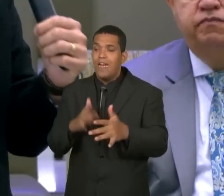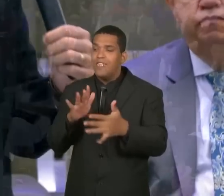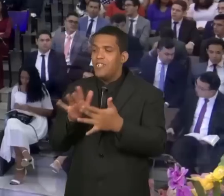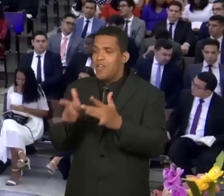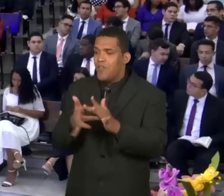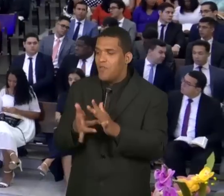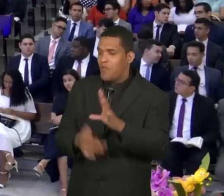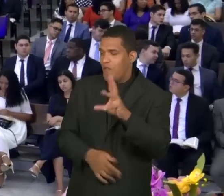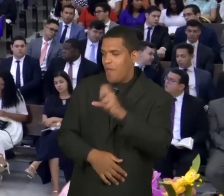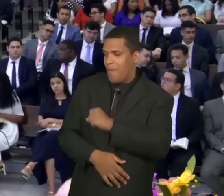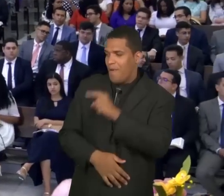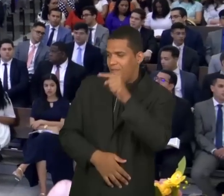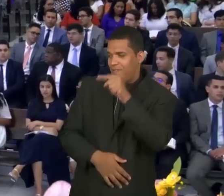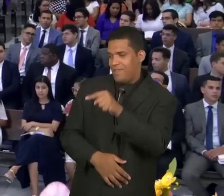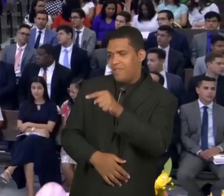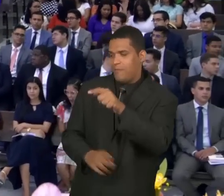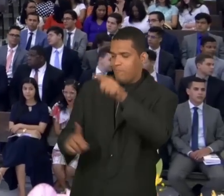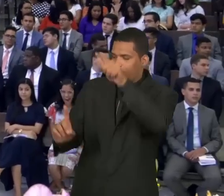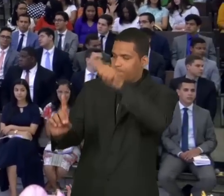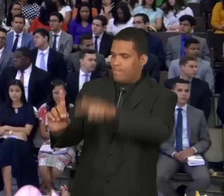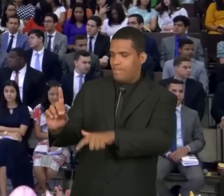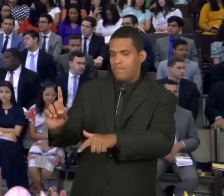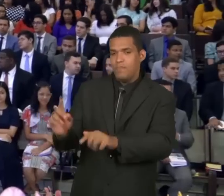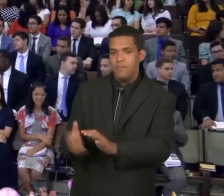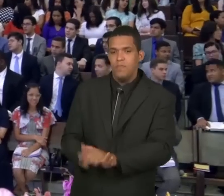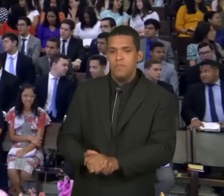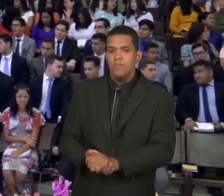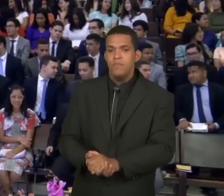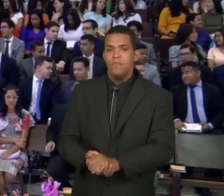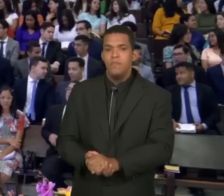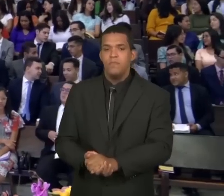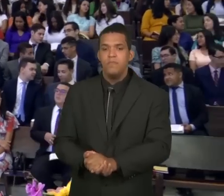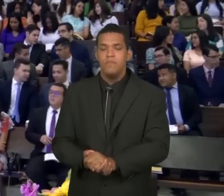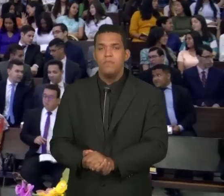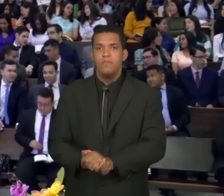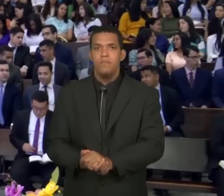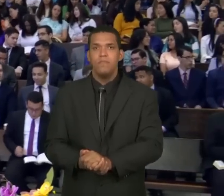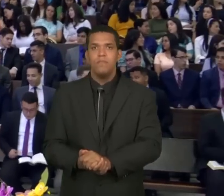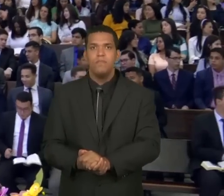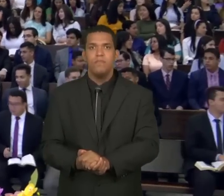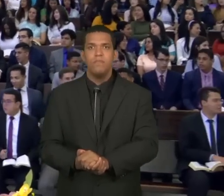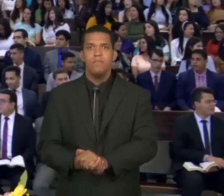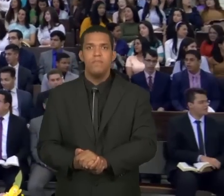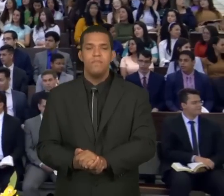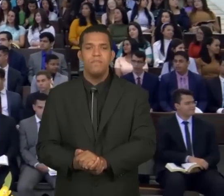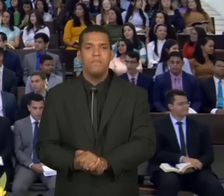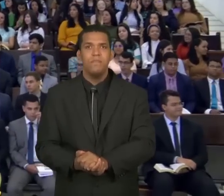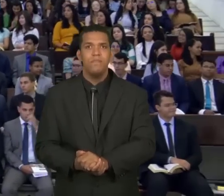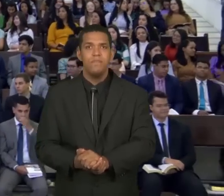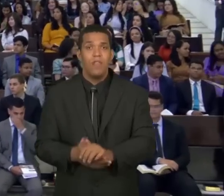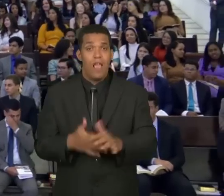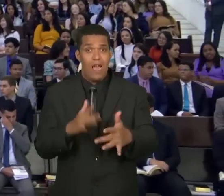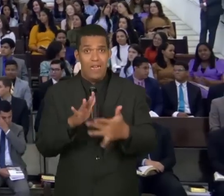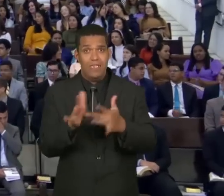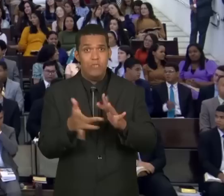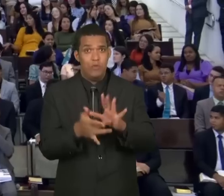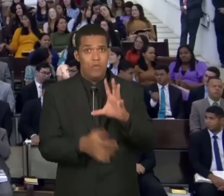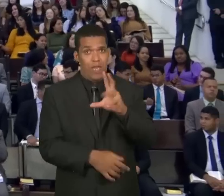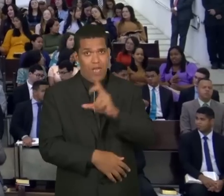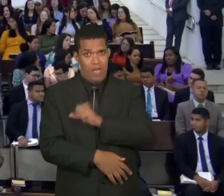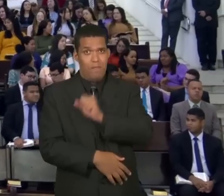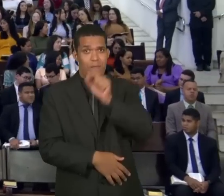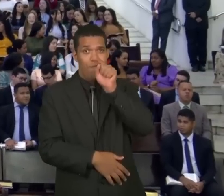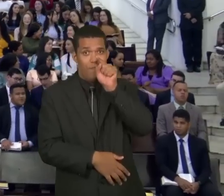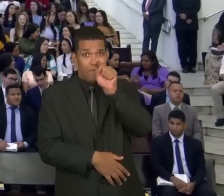te ama mas ele te ama como você é diga para outra pessoa Jesus te ama